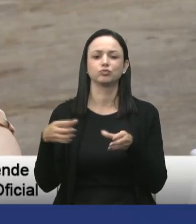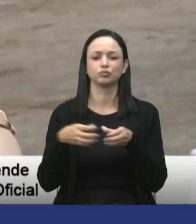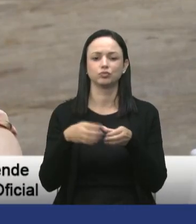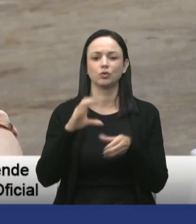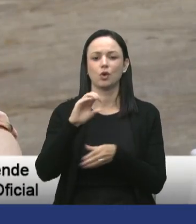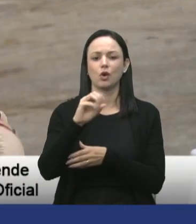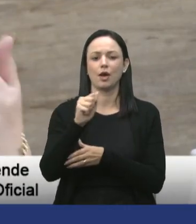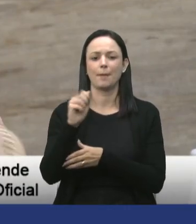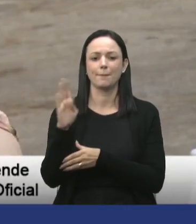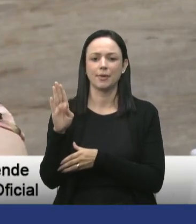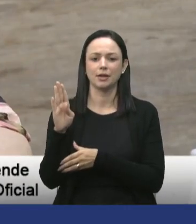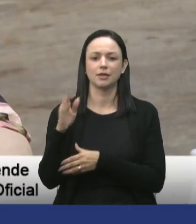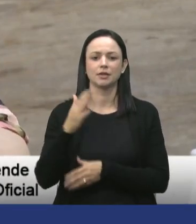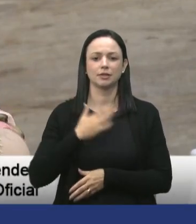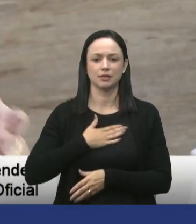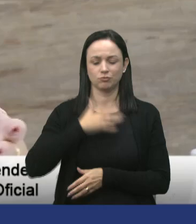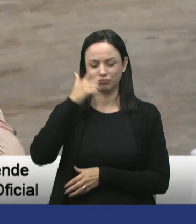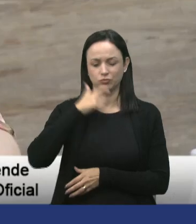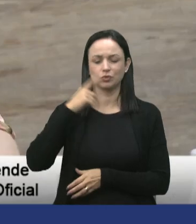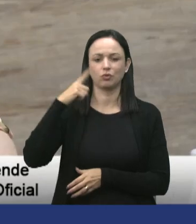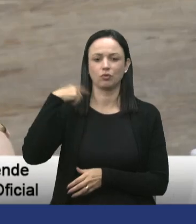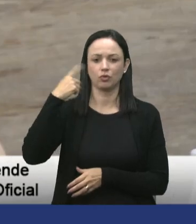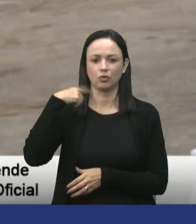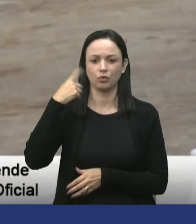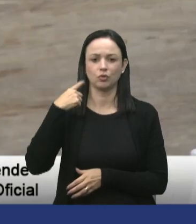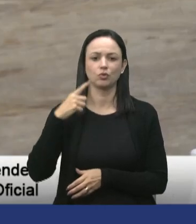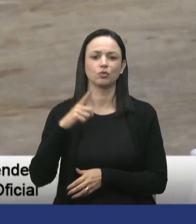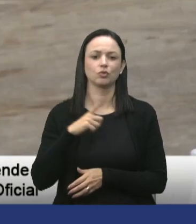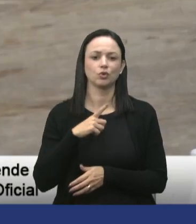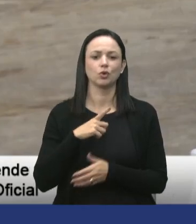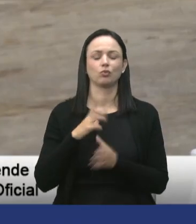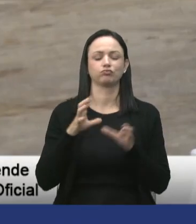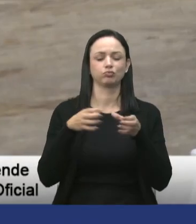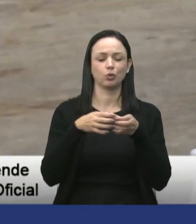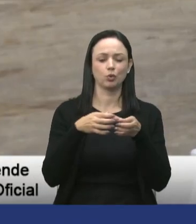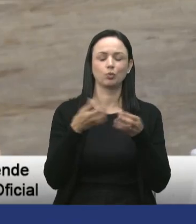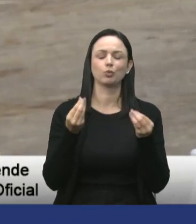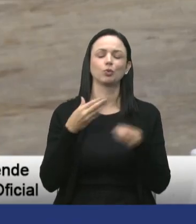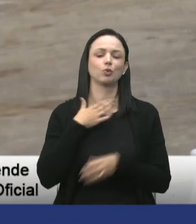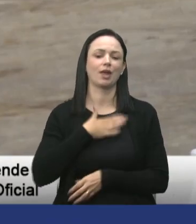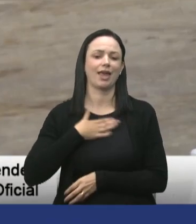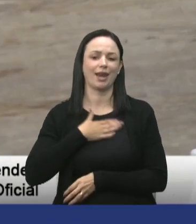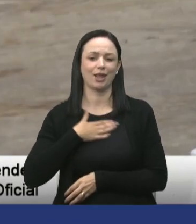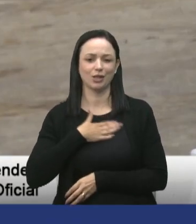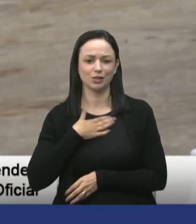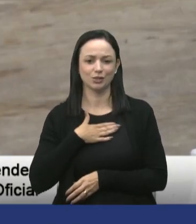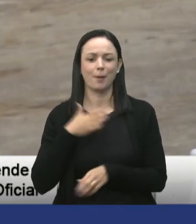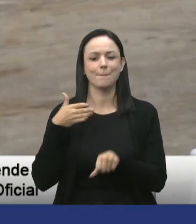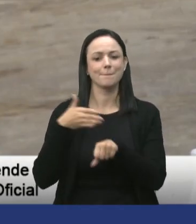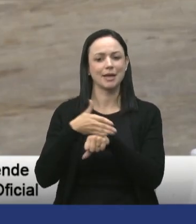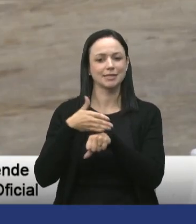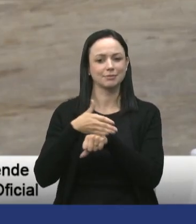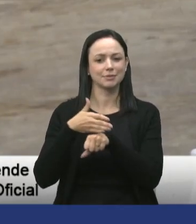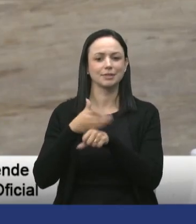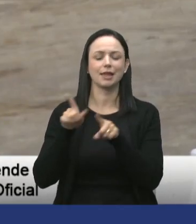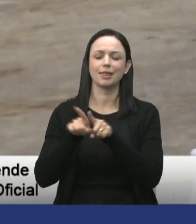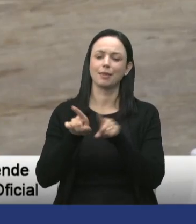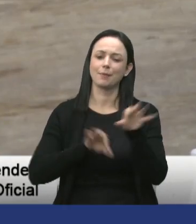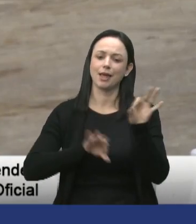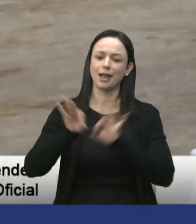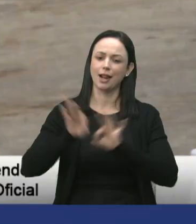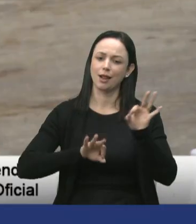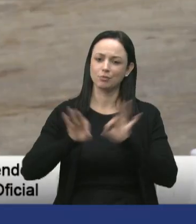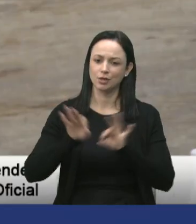OAB. Eu sou advogada e contei com um grupo muito querido, tanto na participação e na elaboração